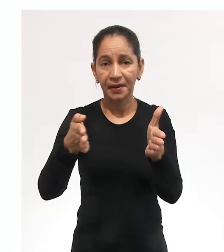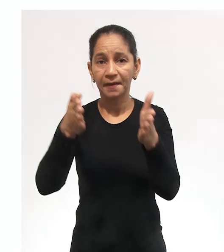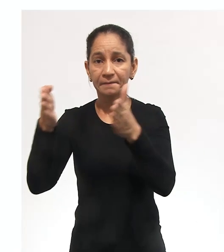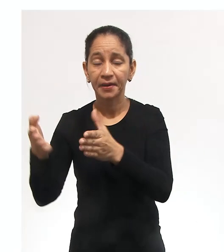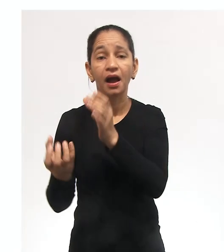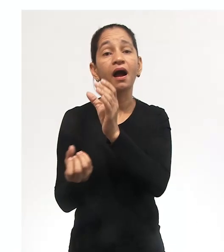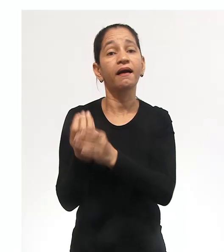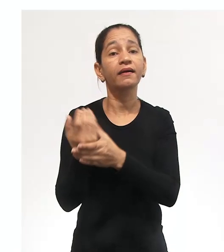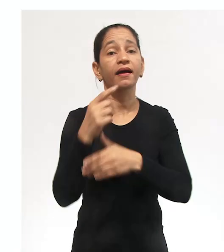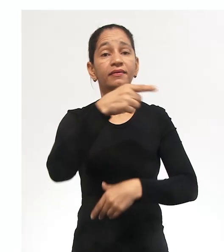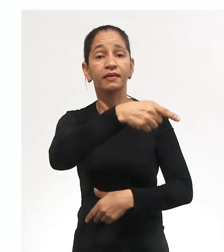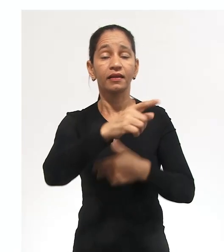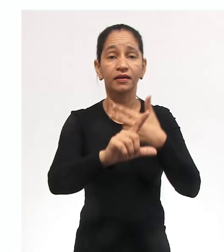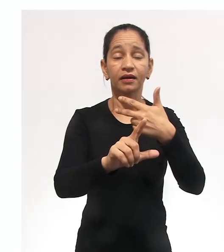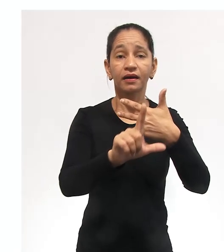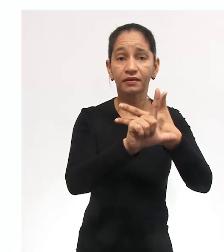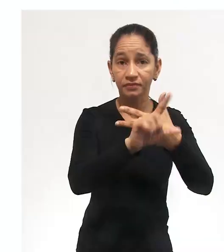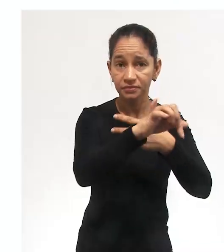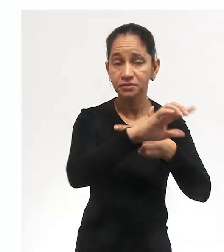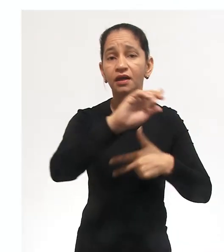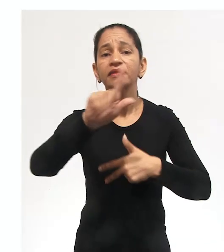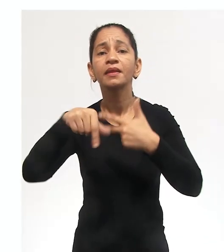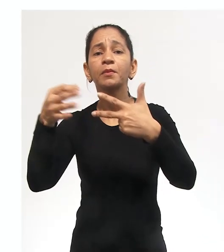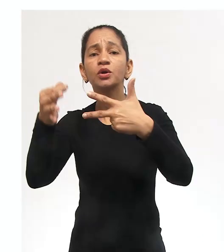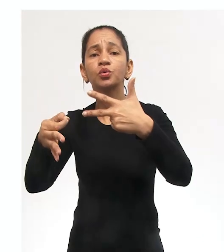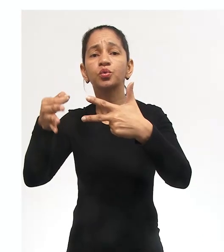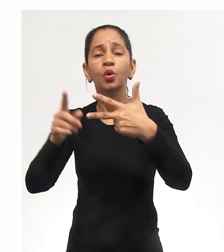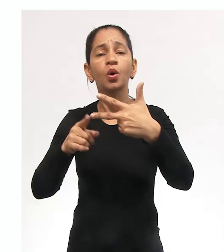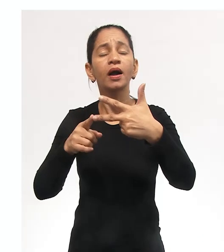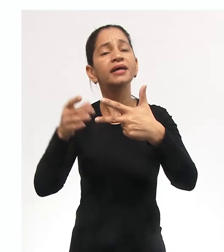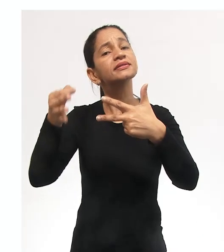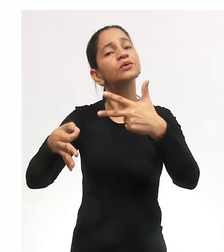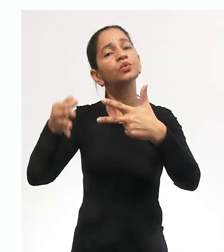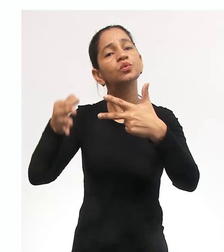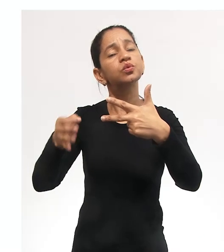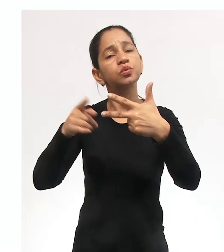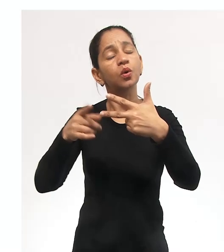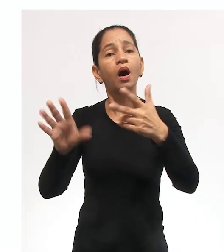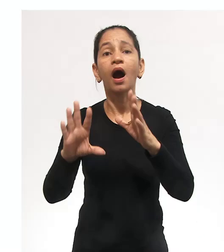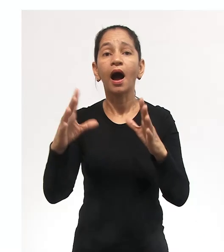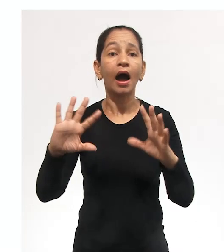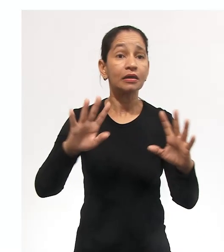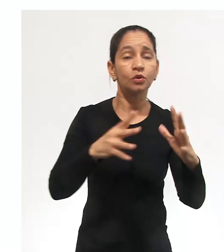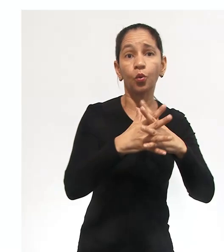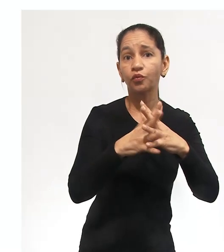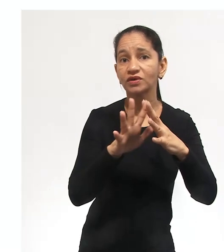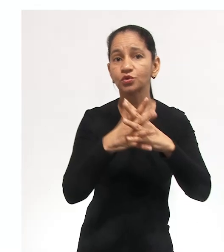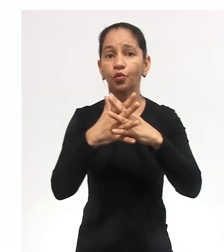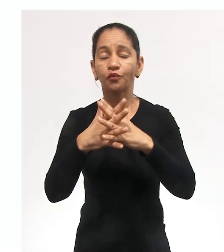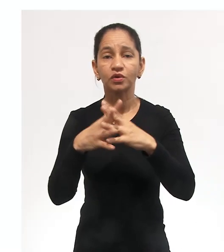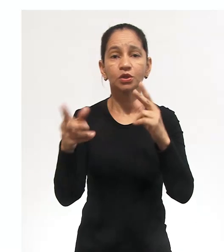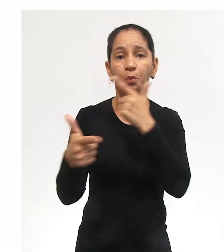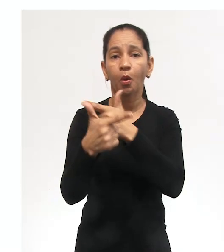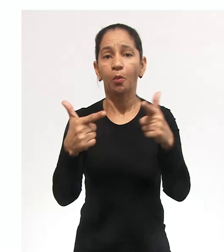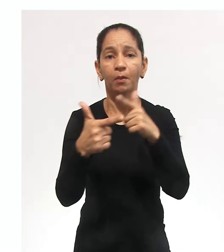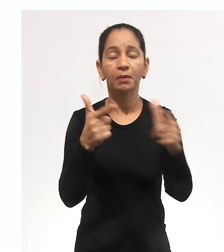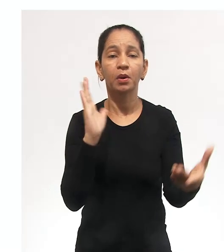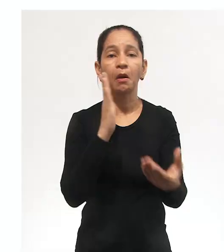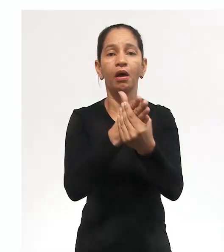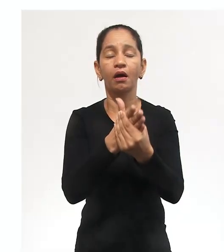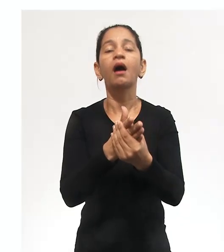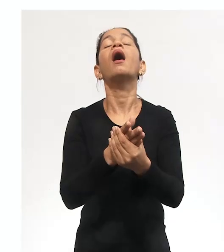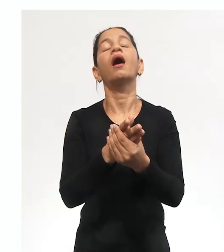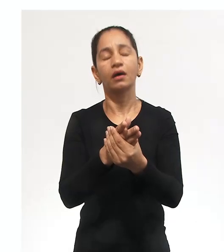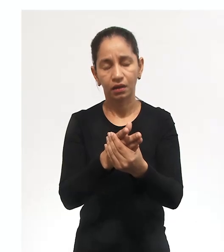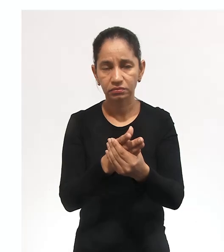pelo legislativo. E o judiciário, professor? É julgar. Né? Vai o quê? Dirimir conflitos, né, quando da aplicação da própria